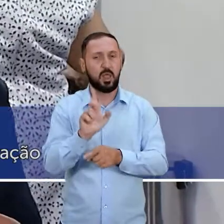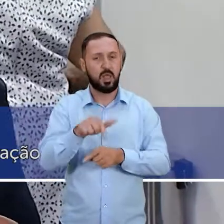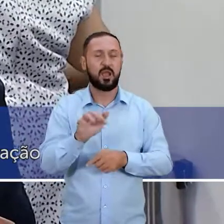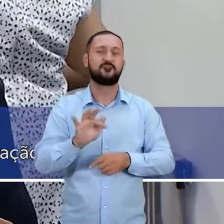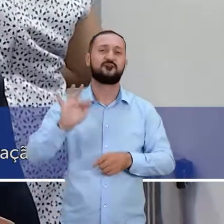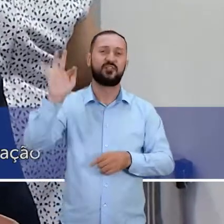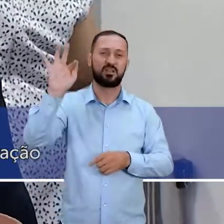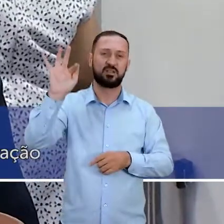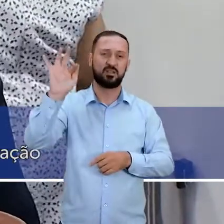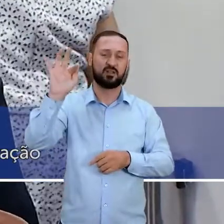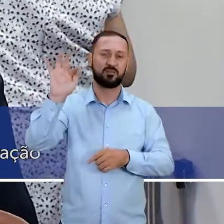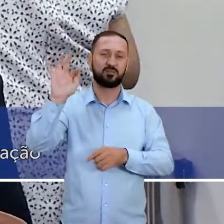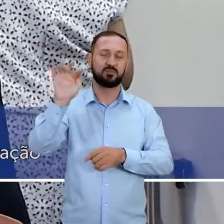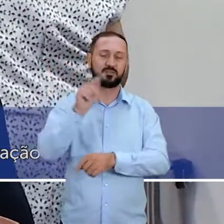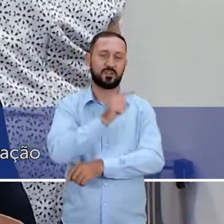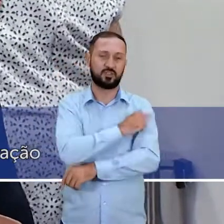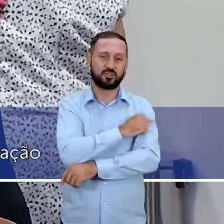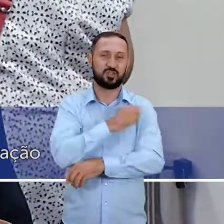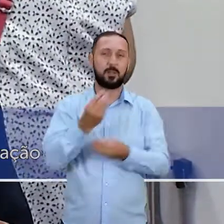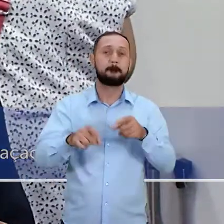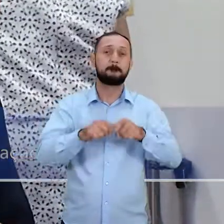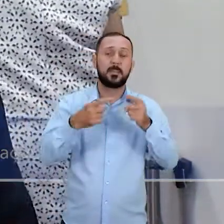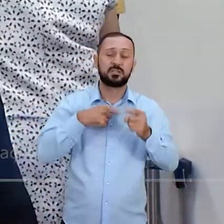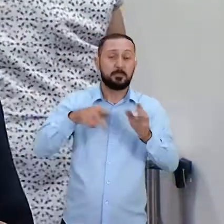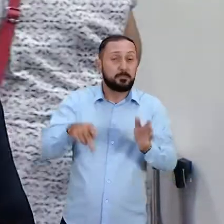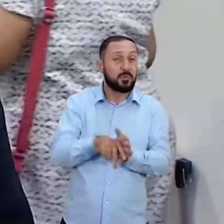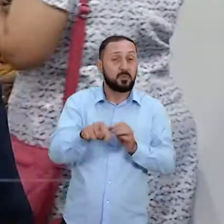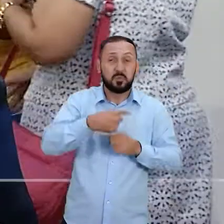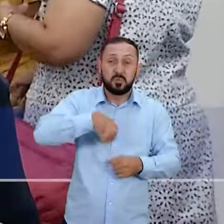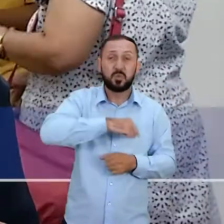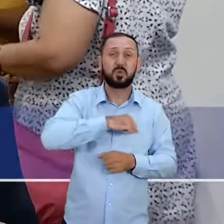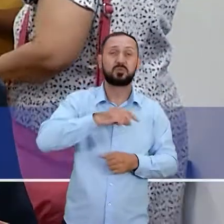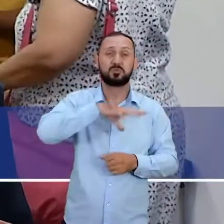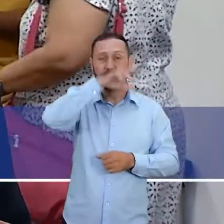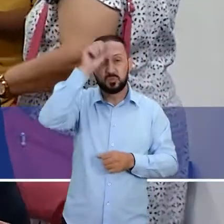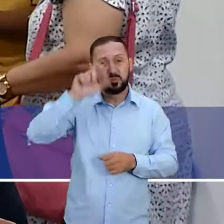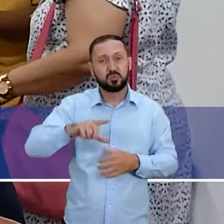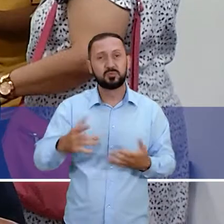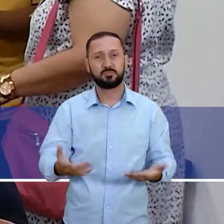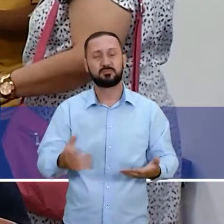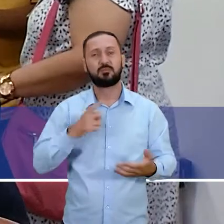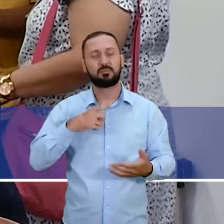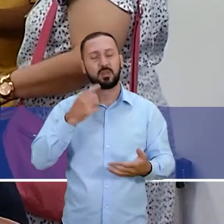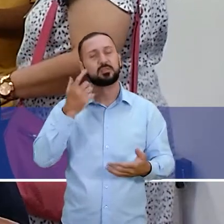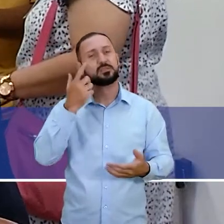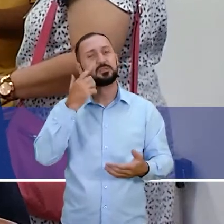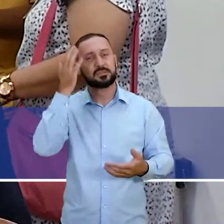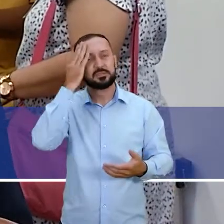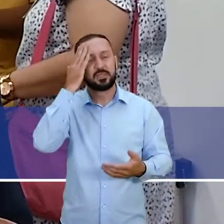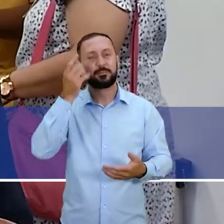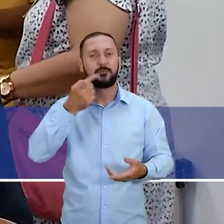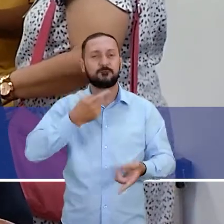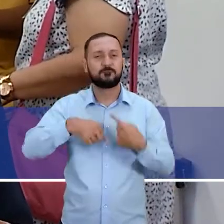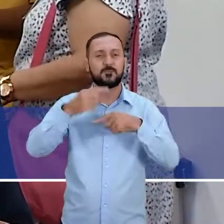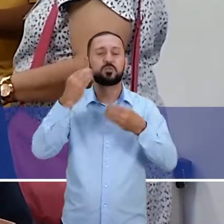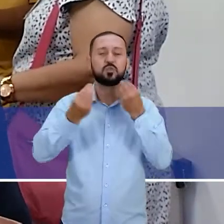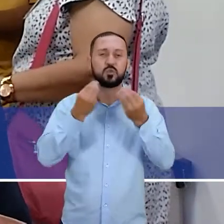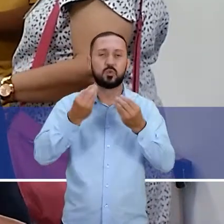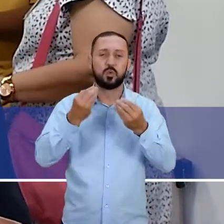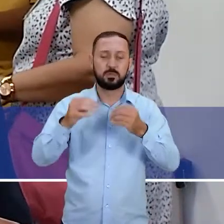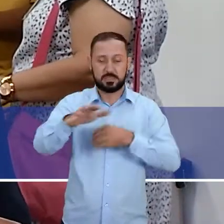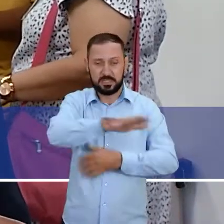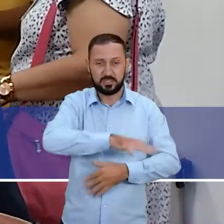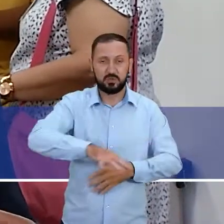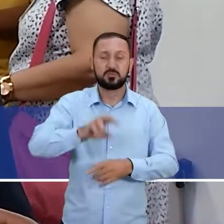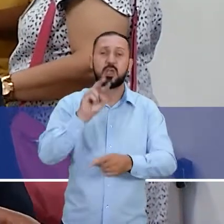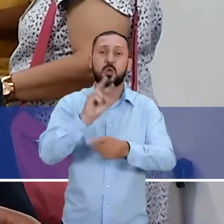ser federal, é um patrimônio sul-mato-grossense. E tem o inquestionável avanço da questão da